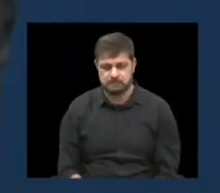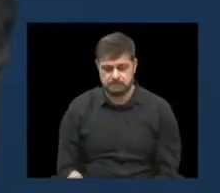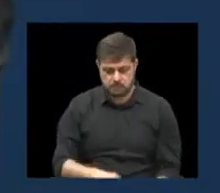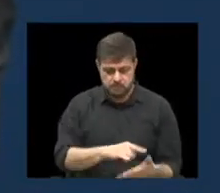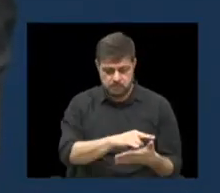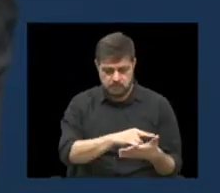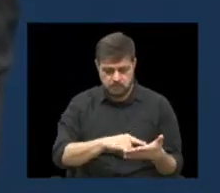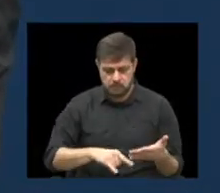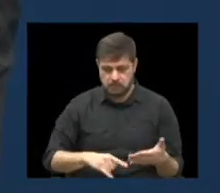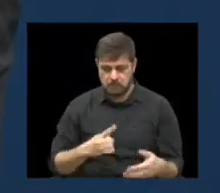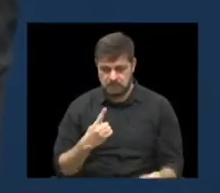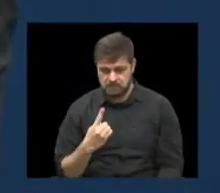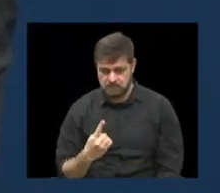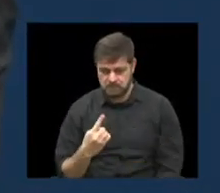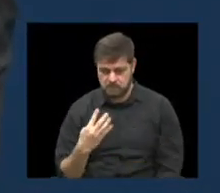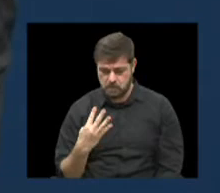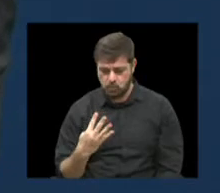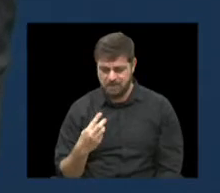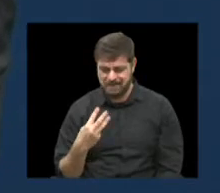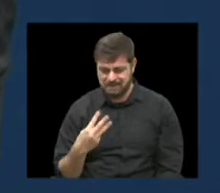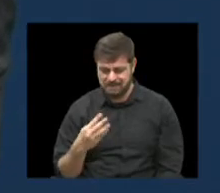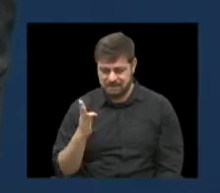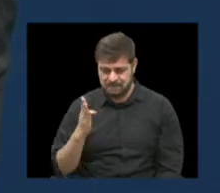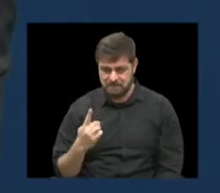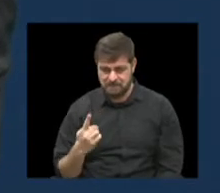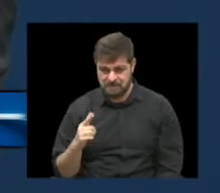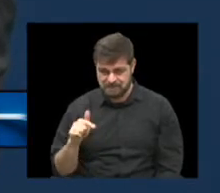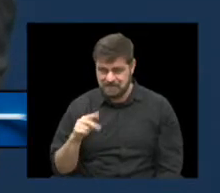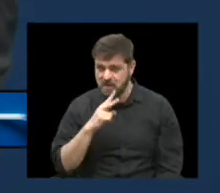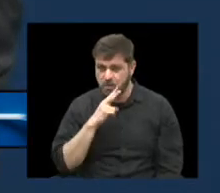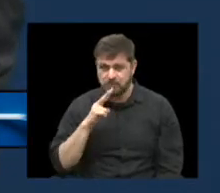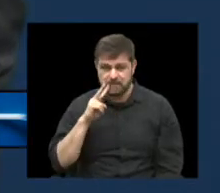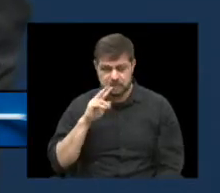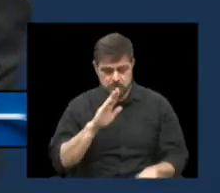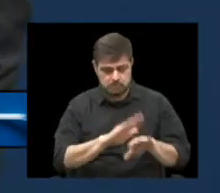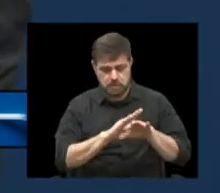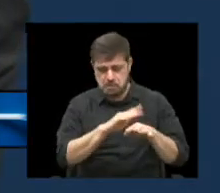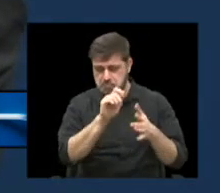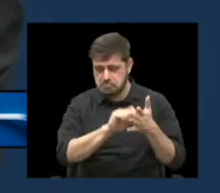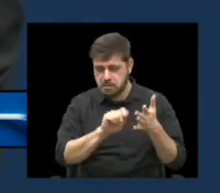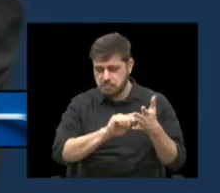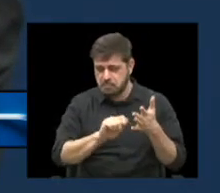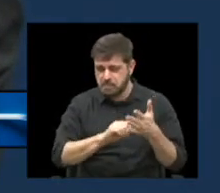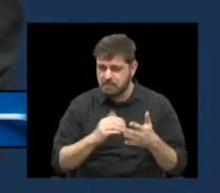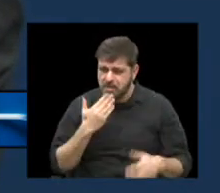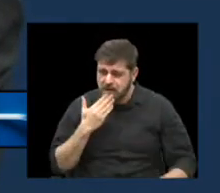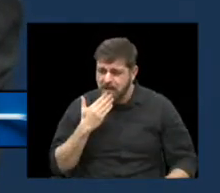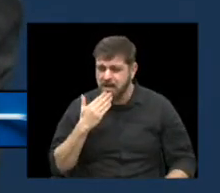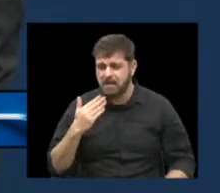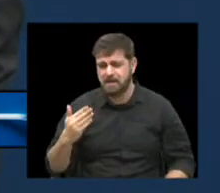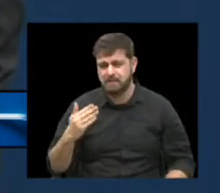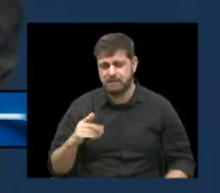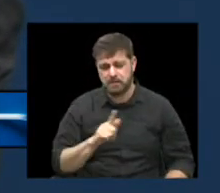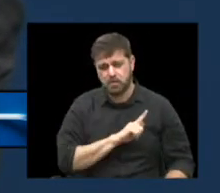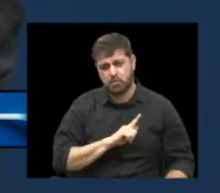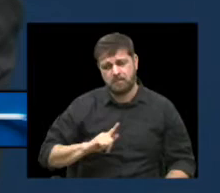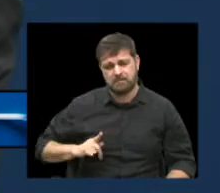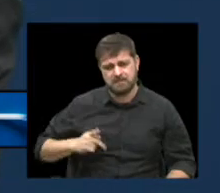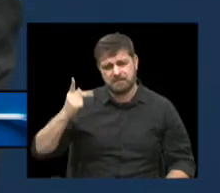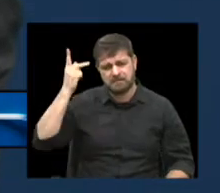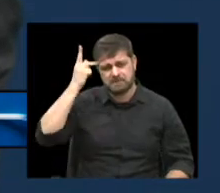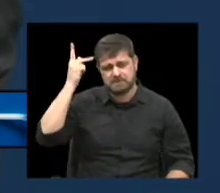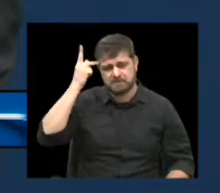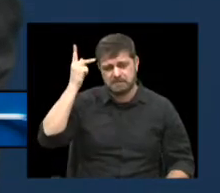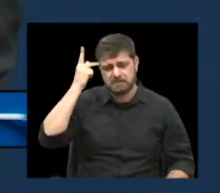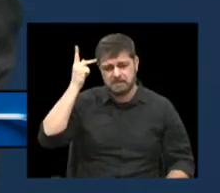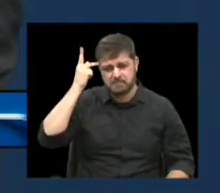Moção 143, 2017, nobre vereador Vinícius Gratti. Moção de apelo ao excelentíssimo senhor governador do Estado de São Paulo